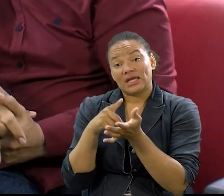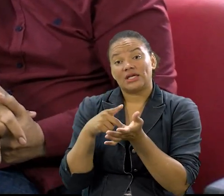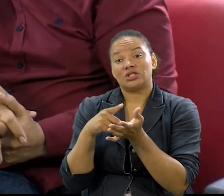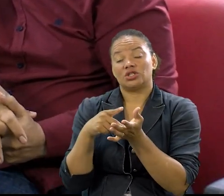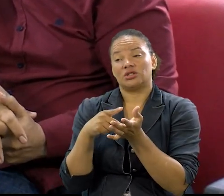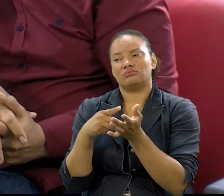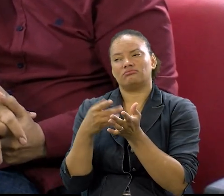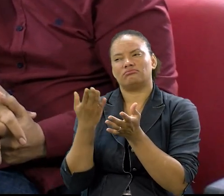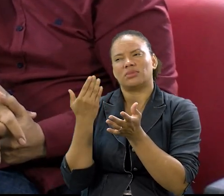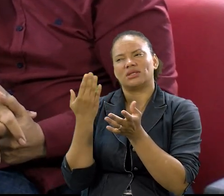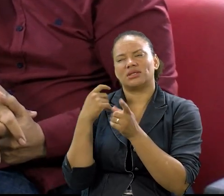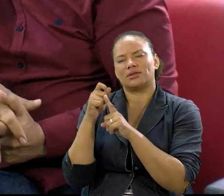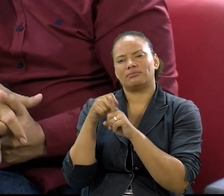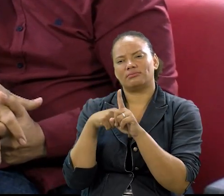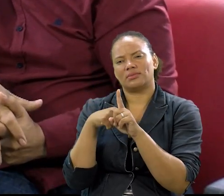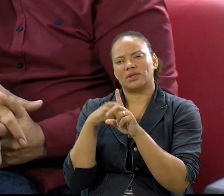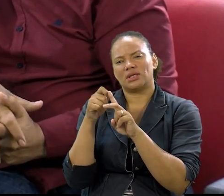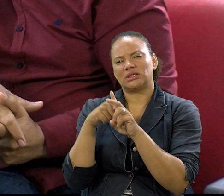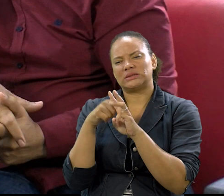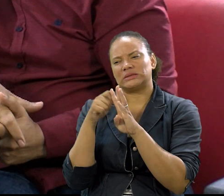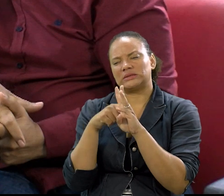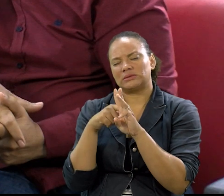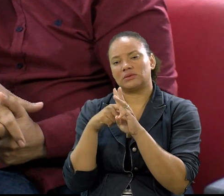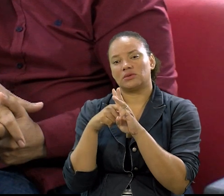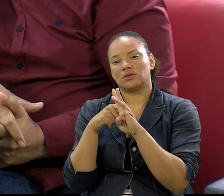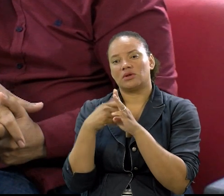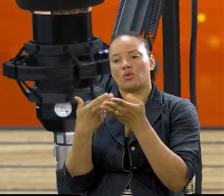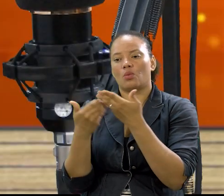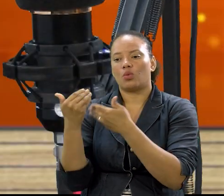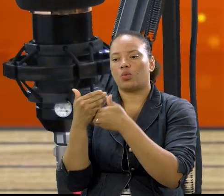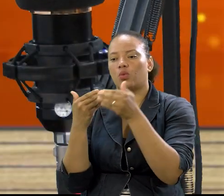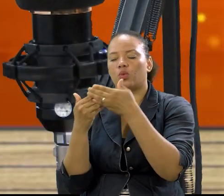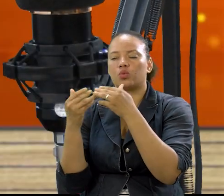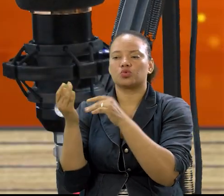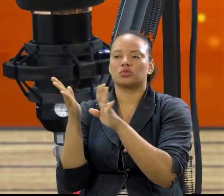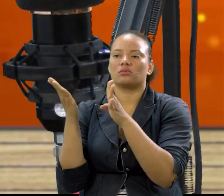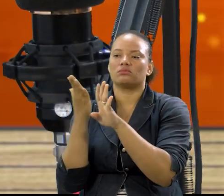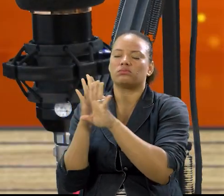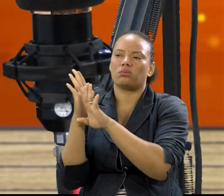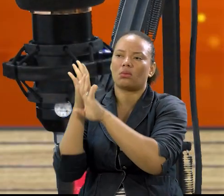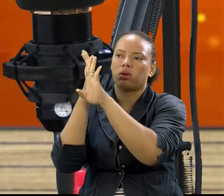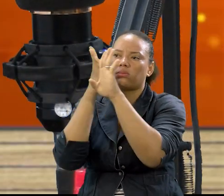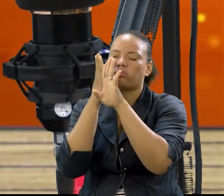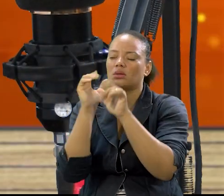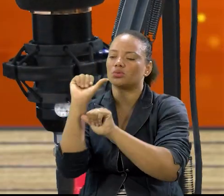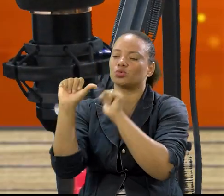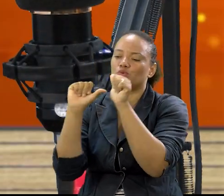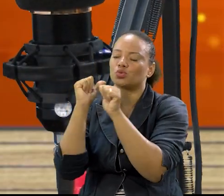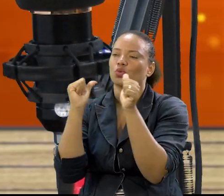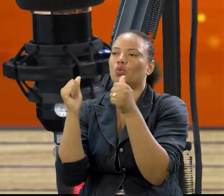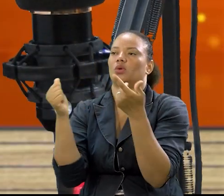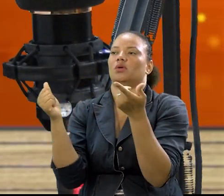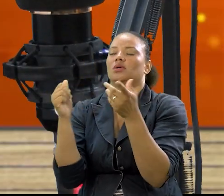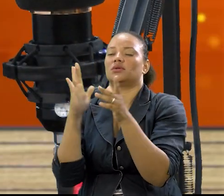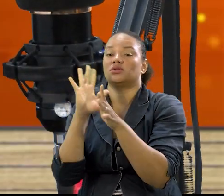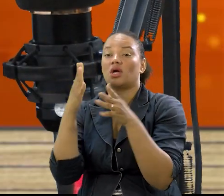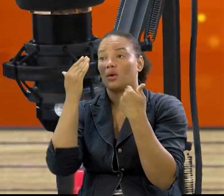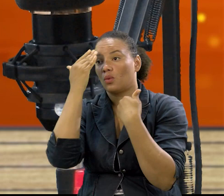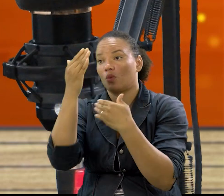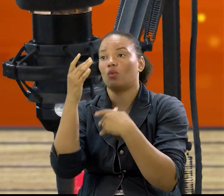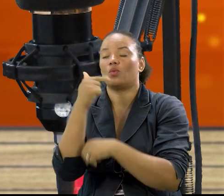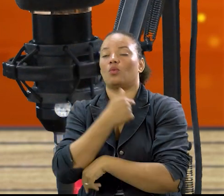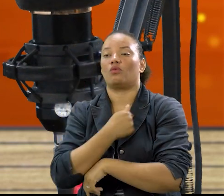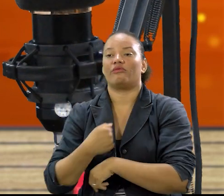recentemente uns três meses atrás por uma grande reforma né graças ao ao governo do estado né